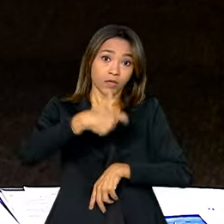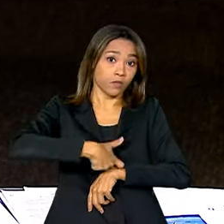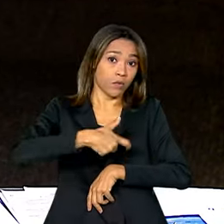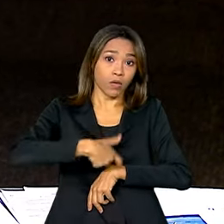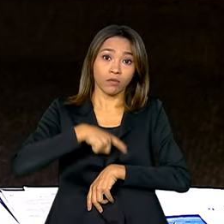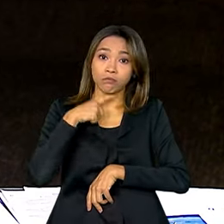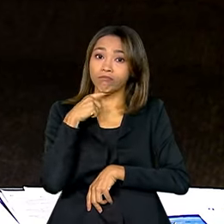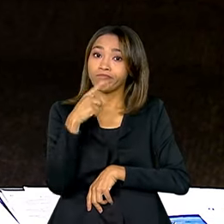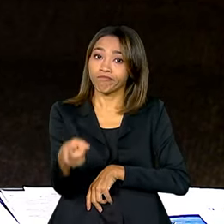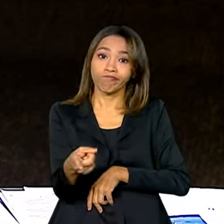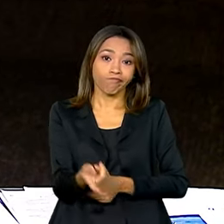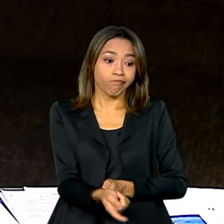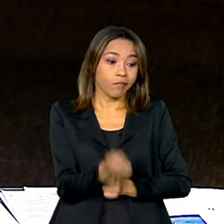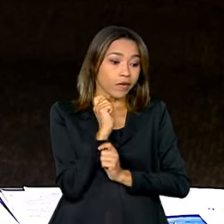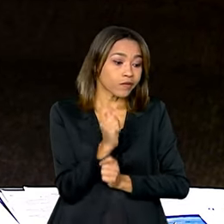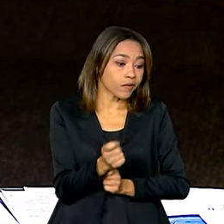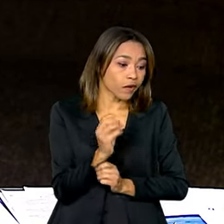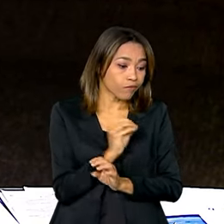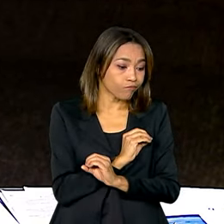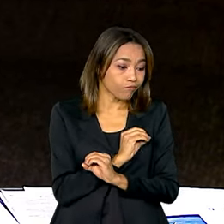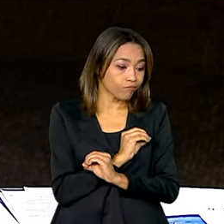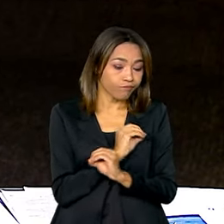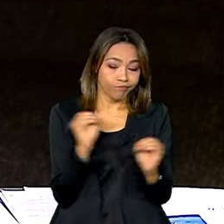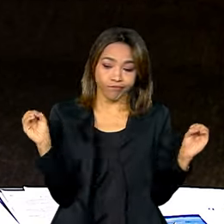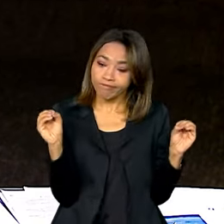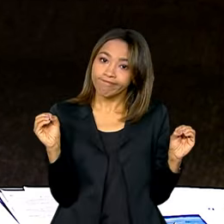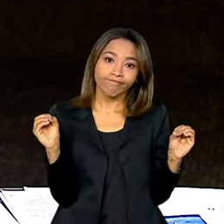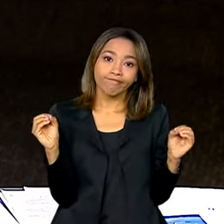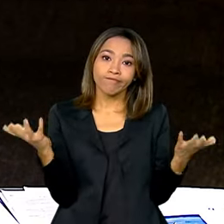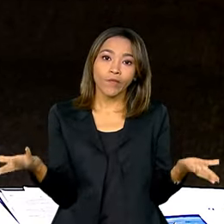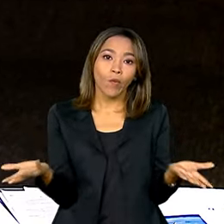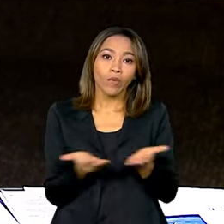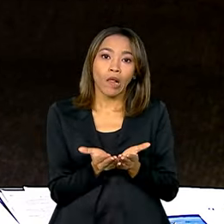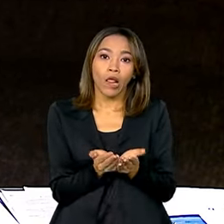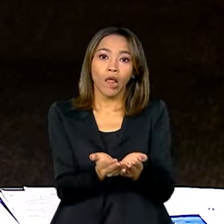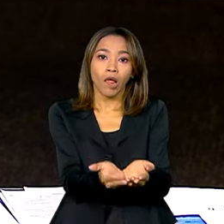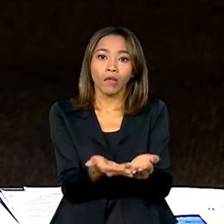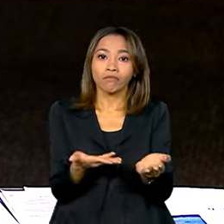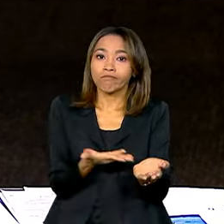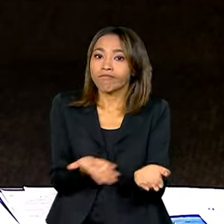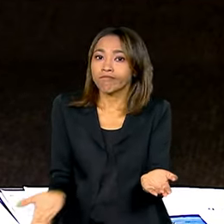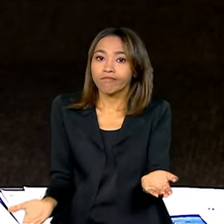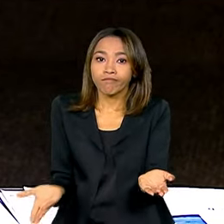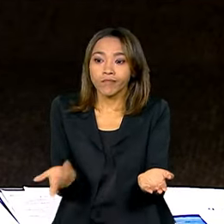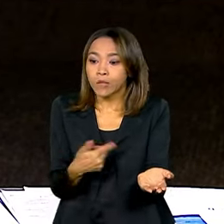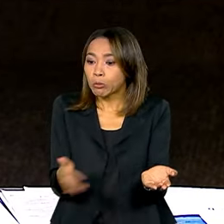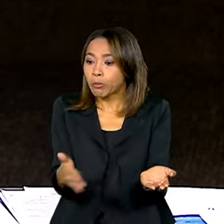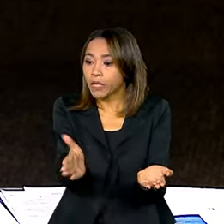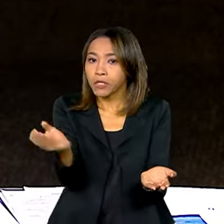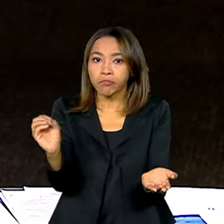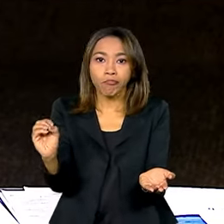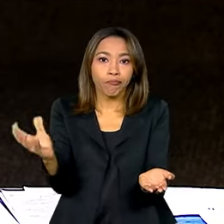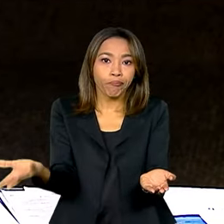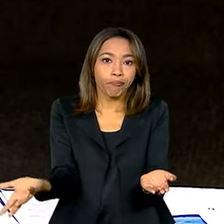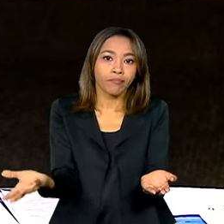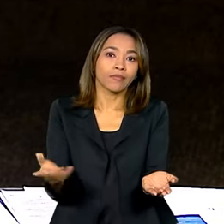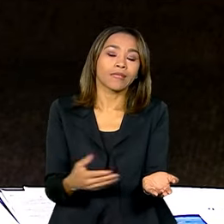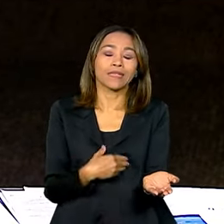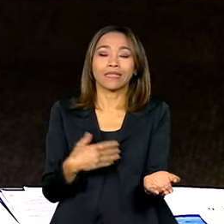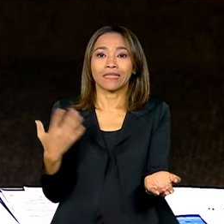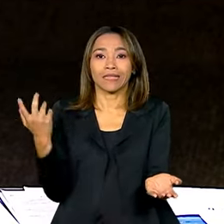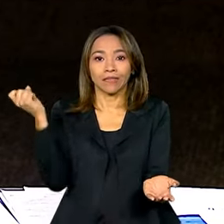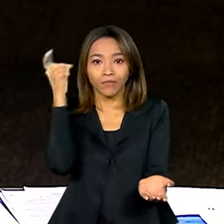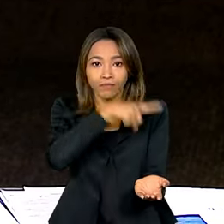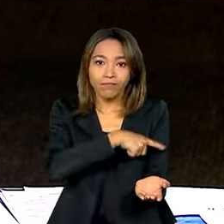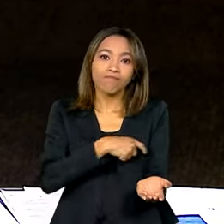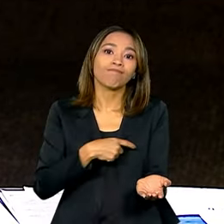pescar. Não podem pescar porque não há condição de navegabilidade, não podem pescar porque não há o peixe. Não. Então, eles estão impedidos, a exemplo